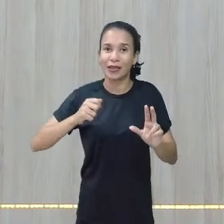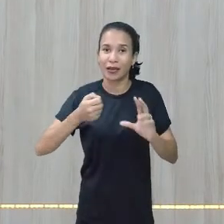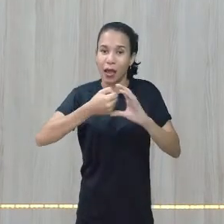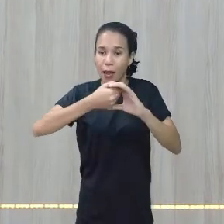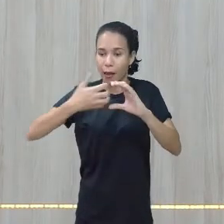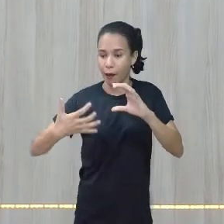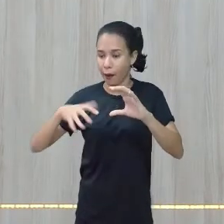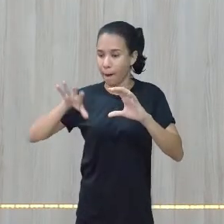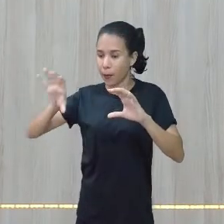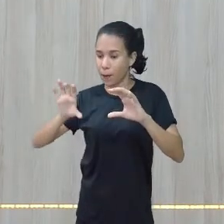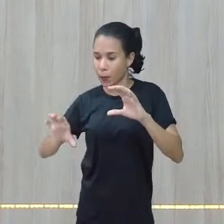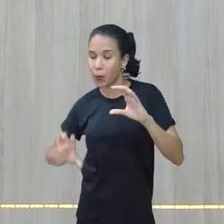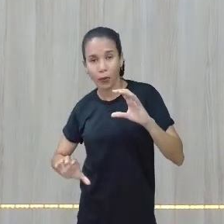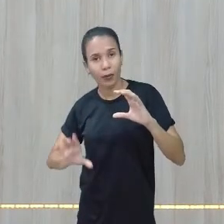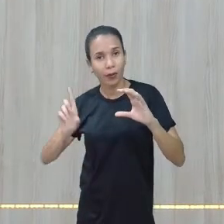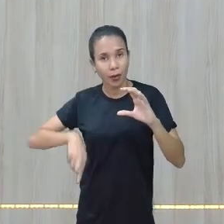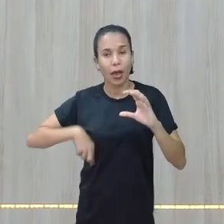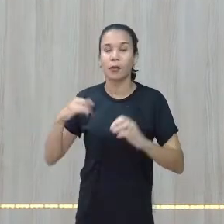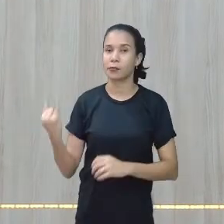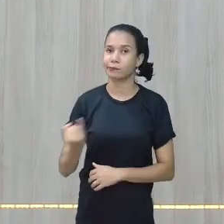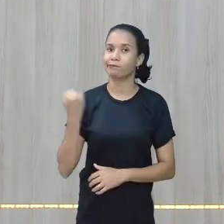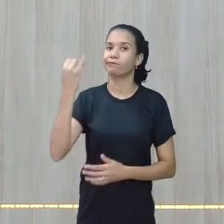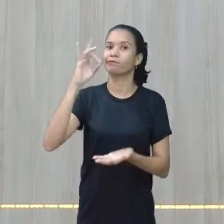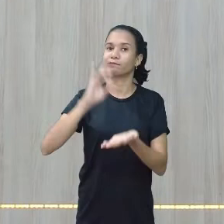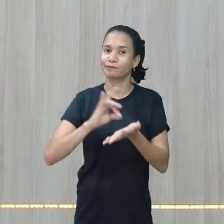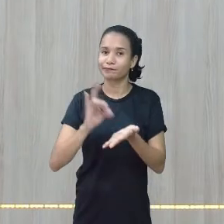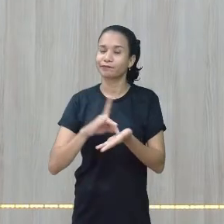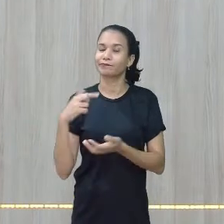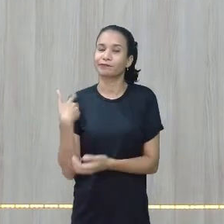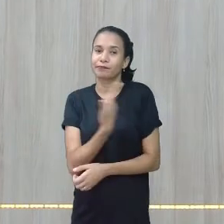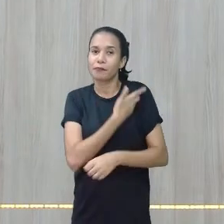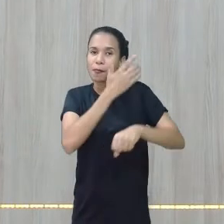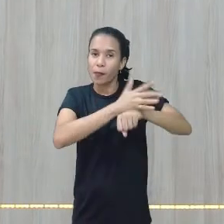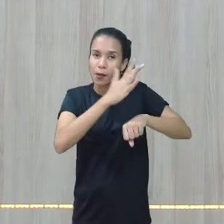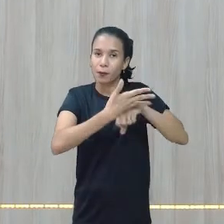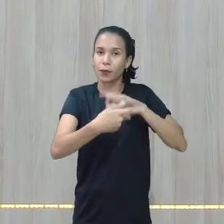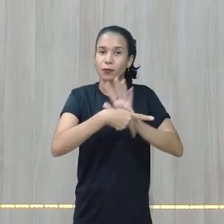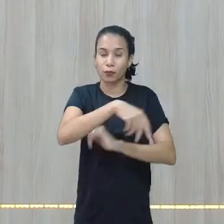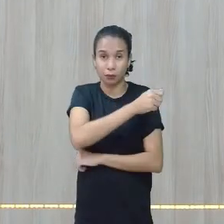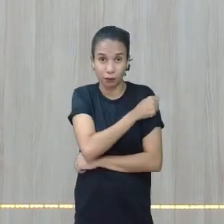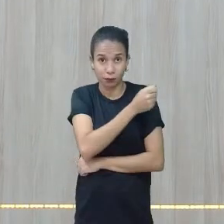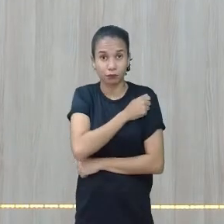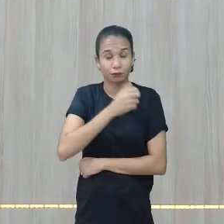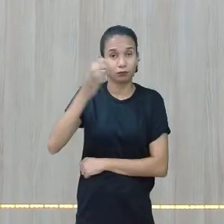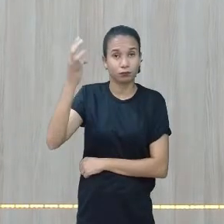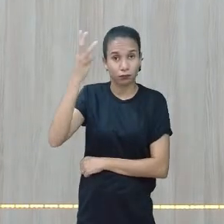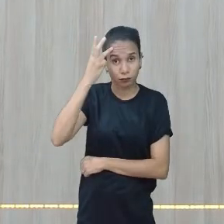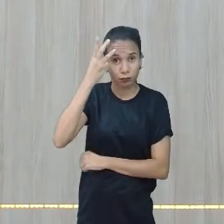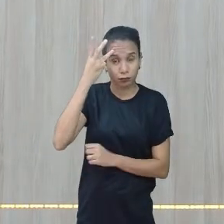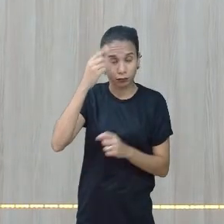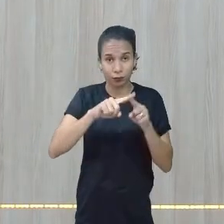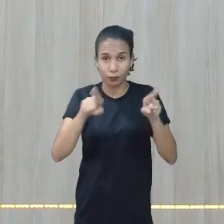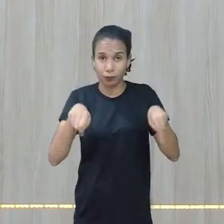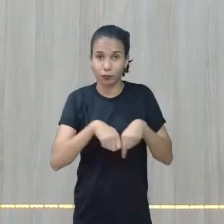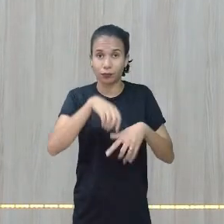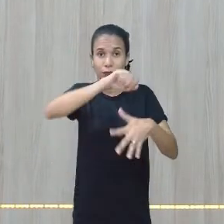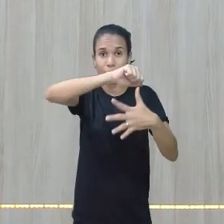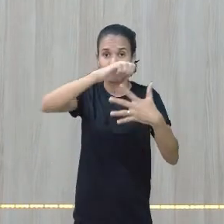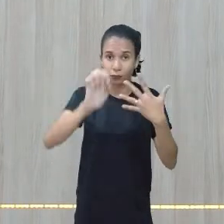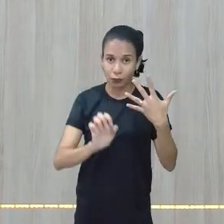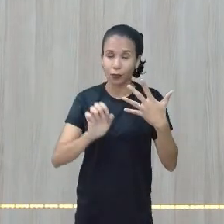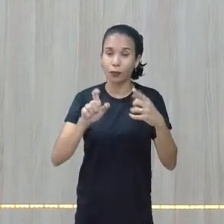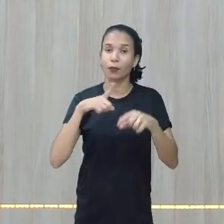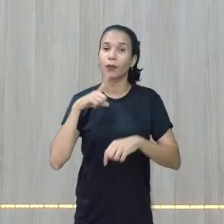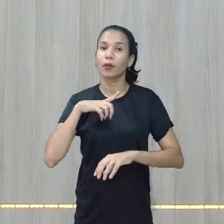categorizar. Então, é um aspecto importante para a gente trabalhar com o estudante com deficiência intelectual na sala de recursos,